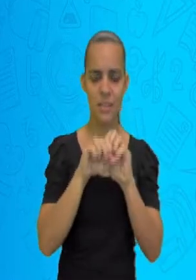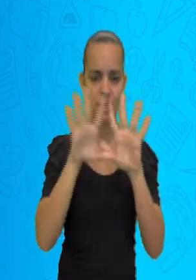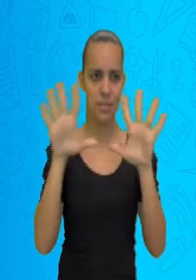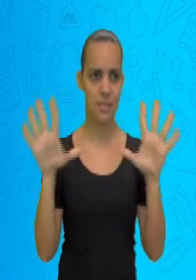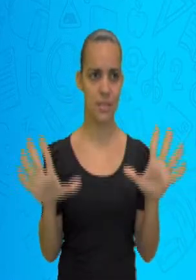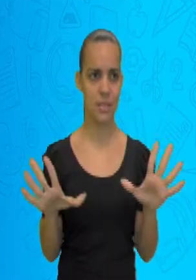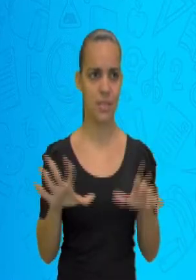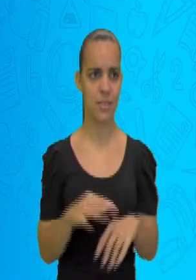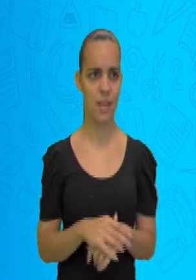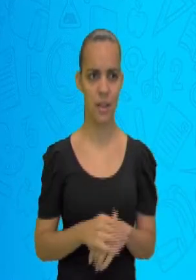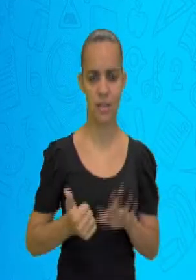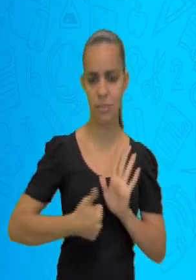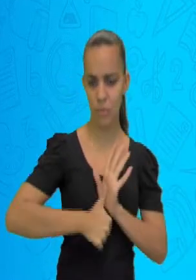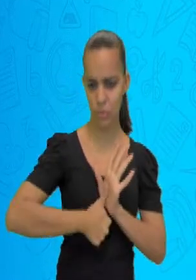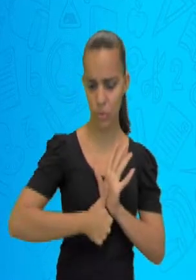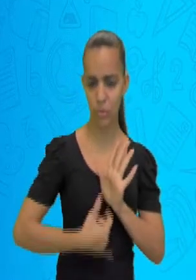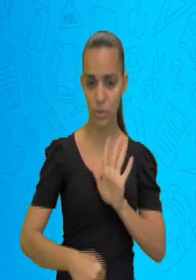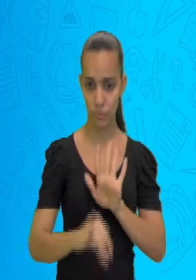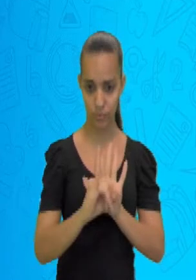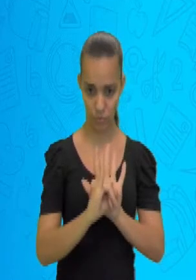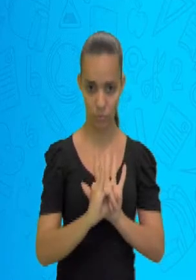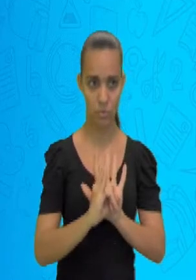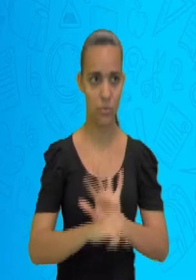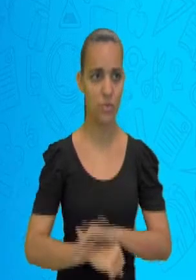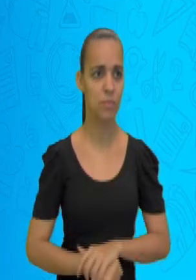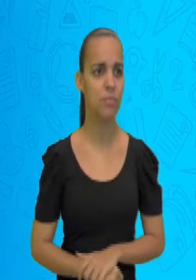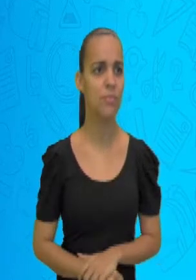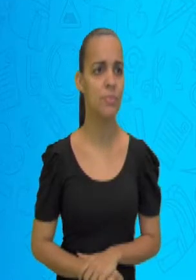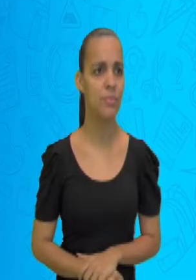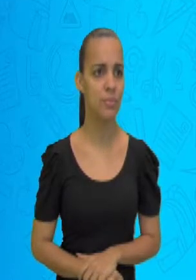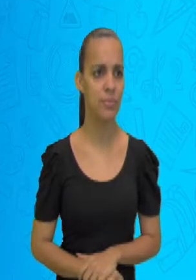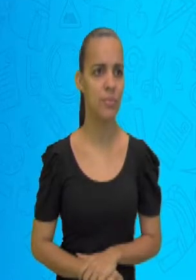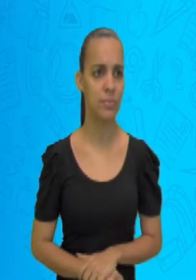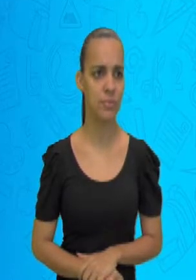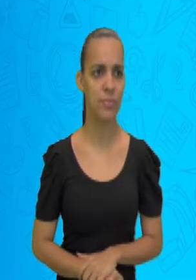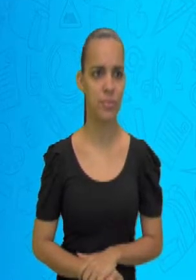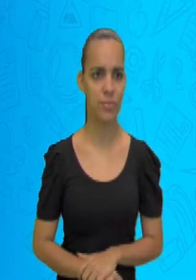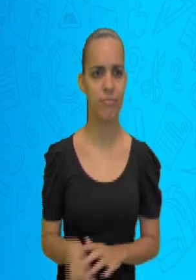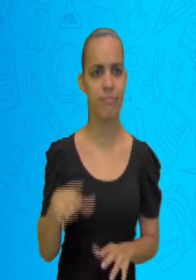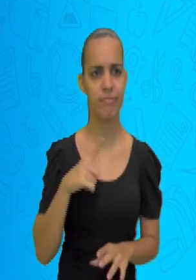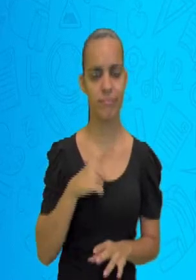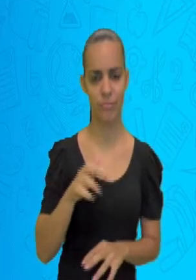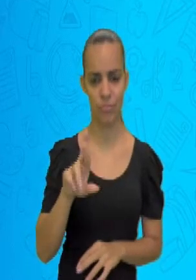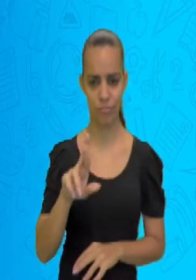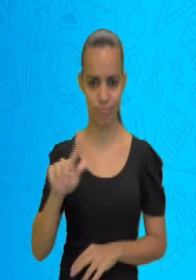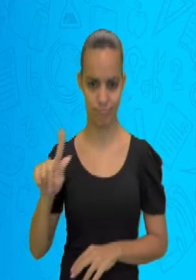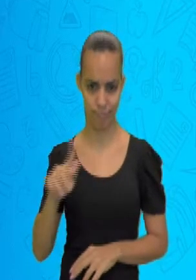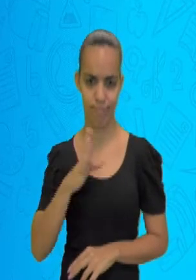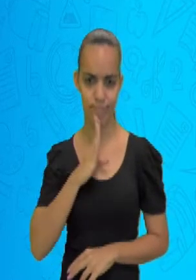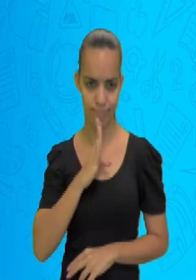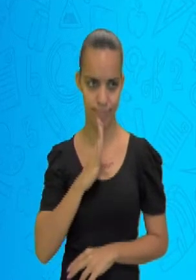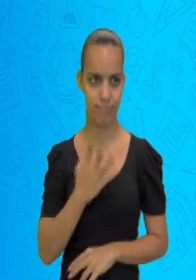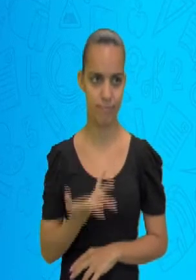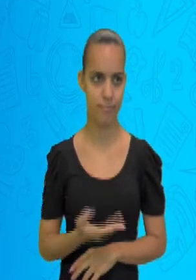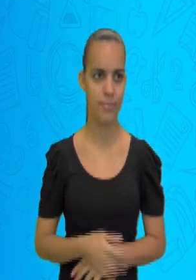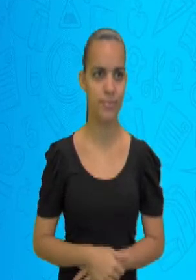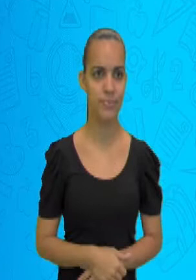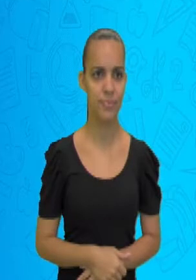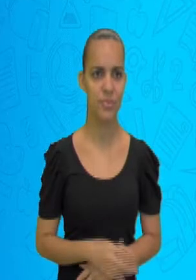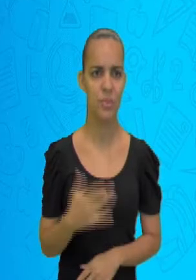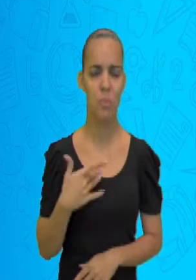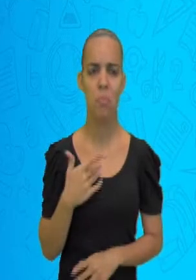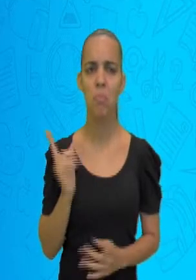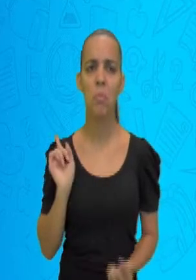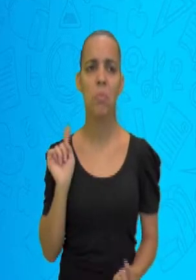aqui um documento de identidade, né? Que é o nosso conhecido RG. Então, a